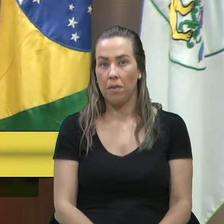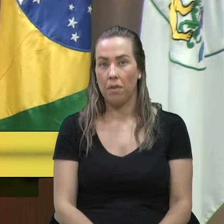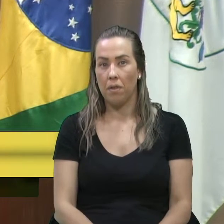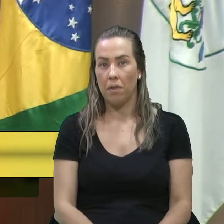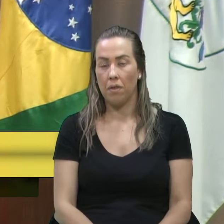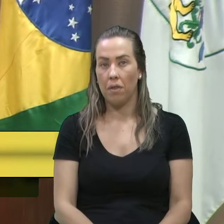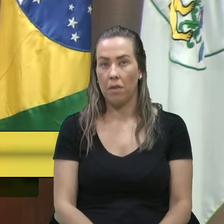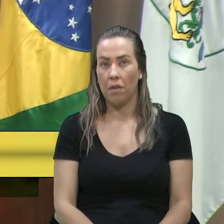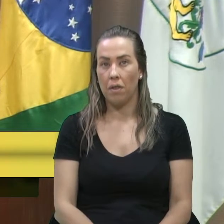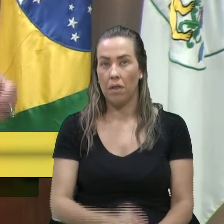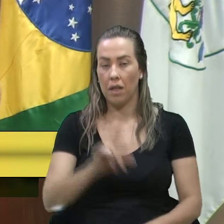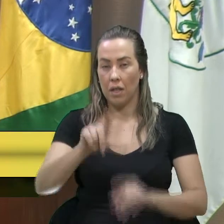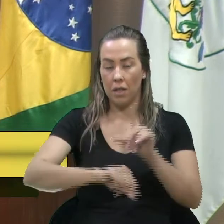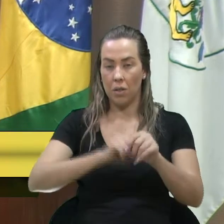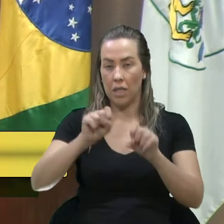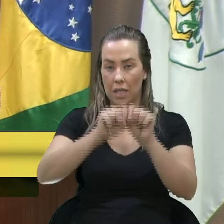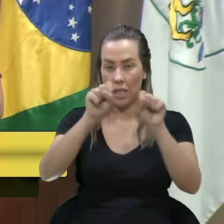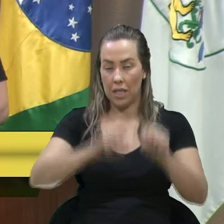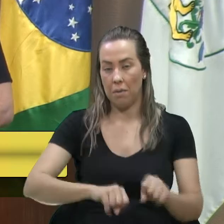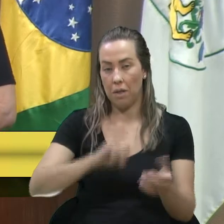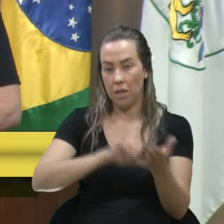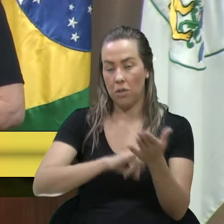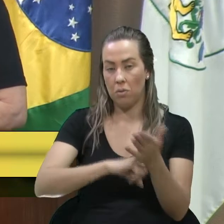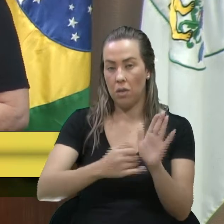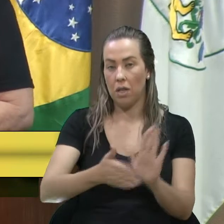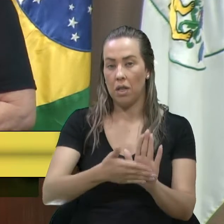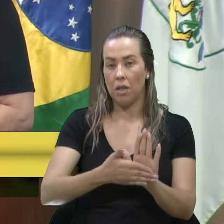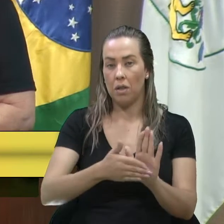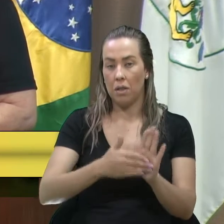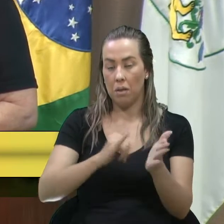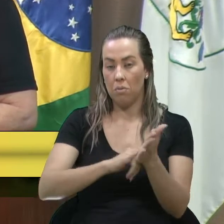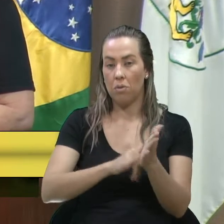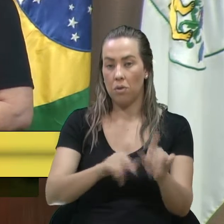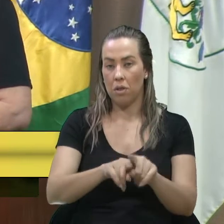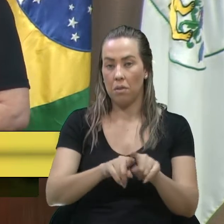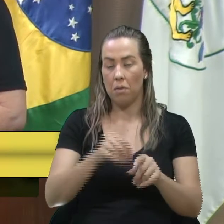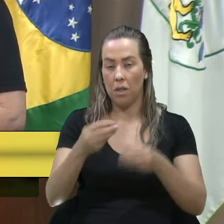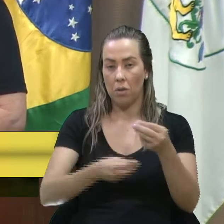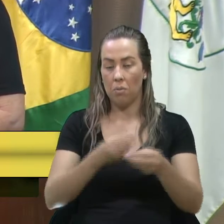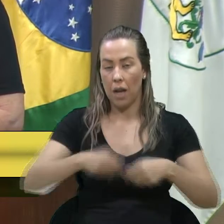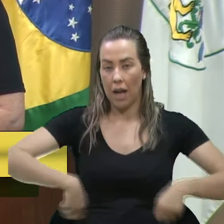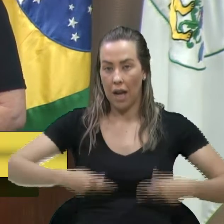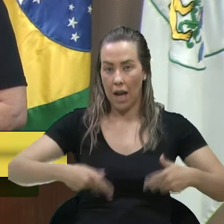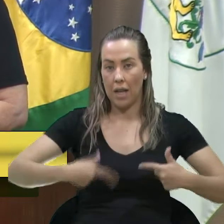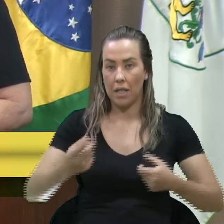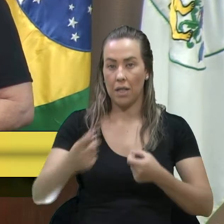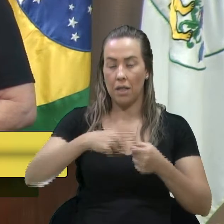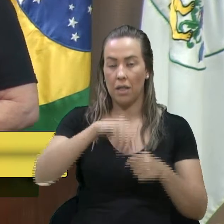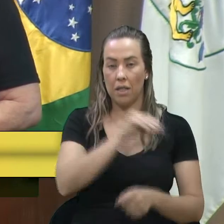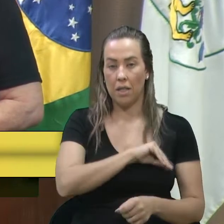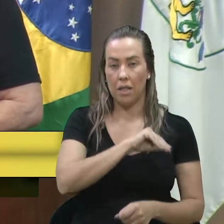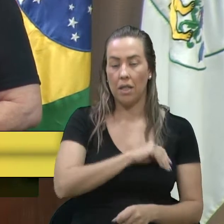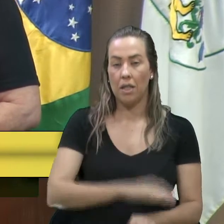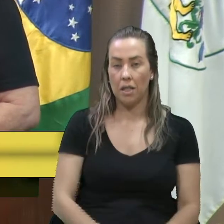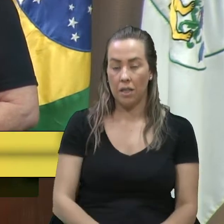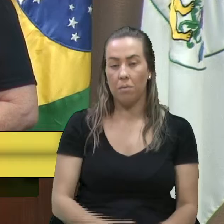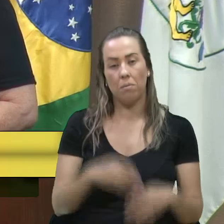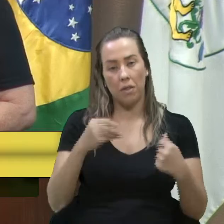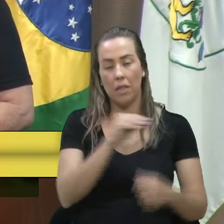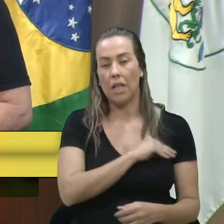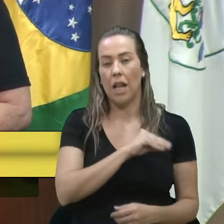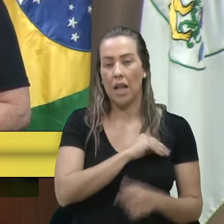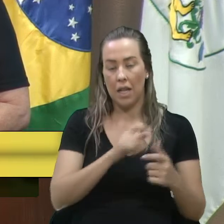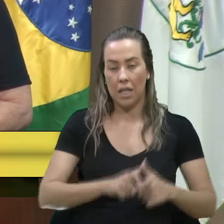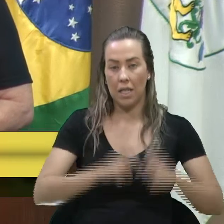o sistema tributário e as propostas de tributação sobre o consumo ou sobre a renda. Eu defendo que seja sobre a renda, as